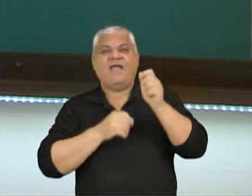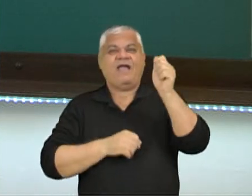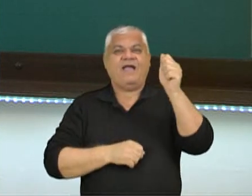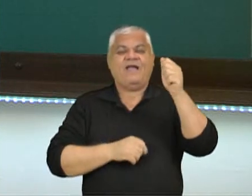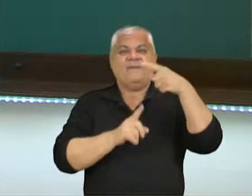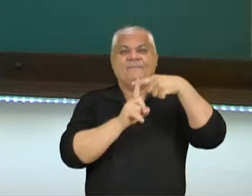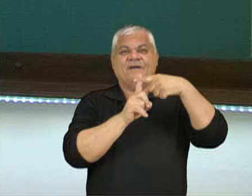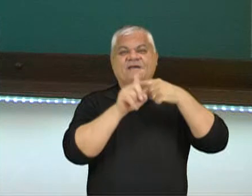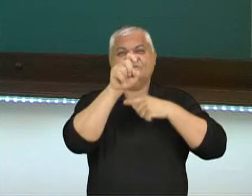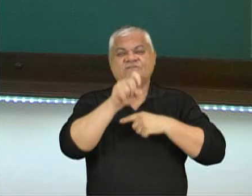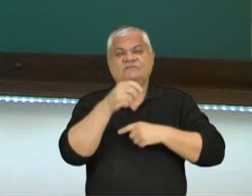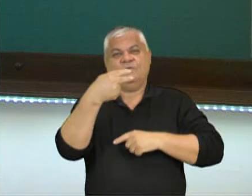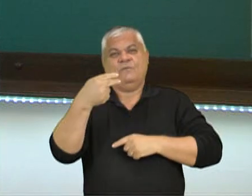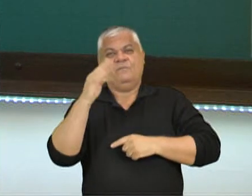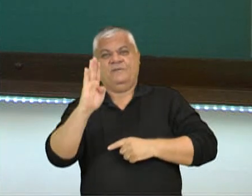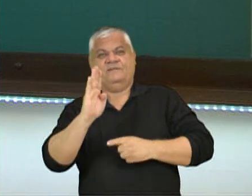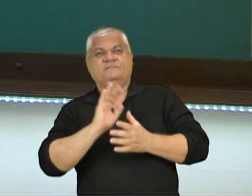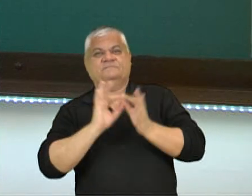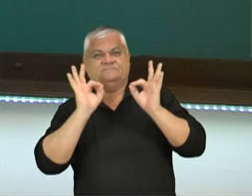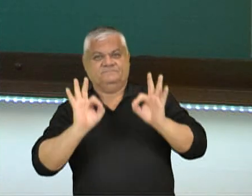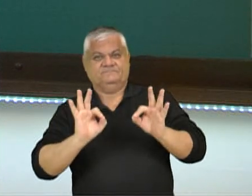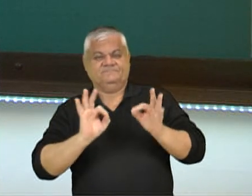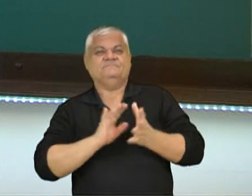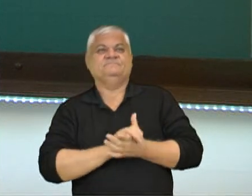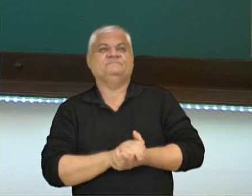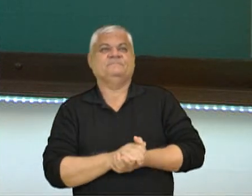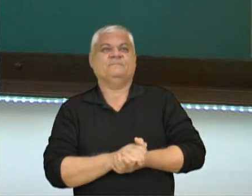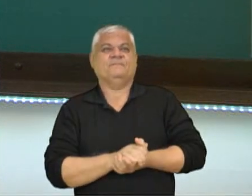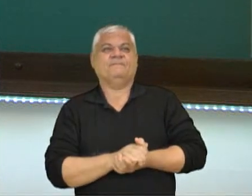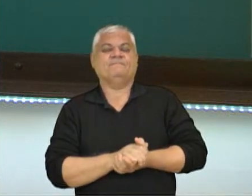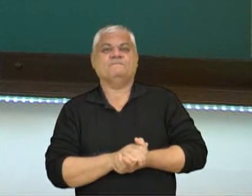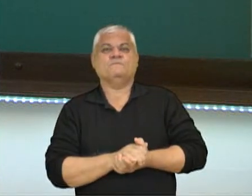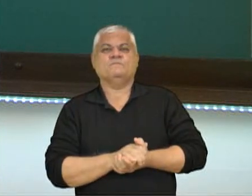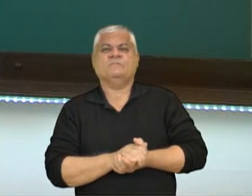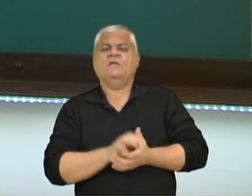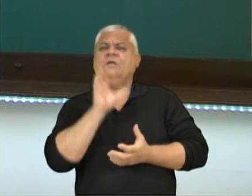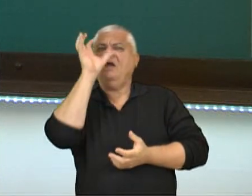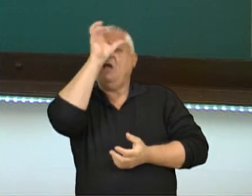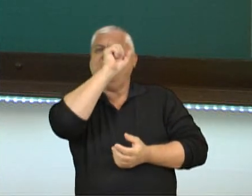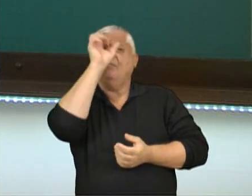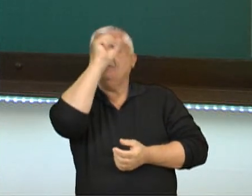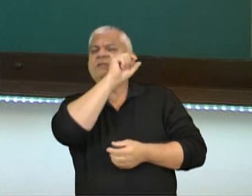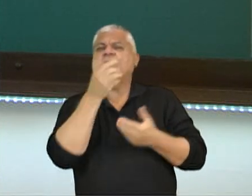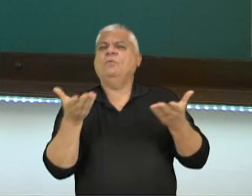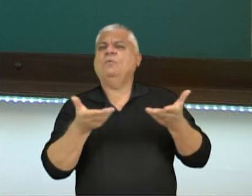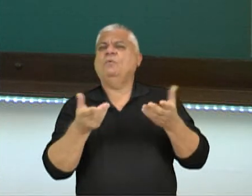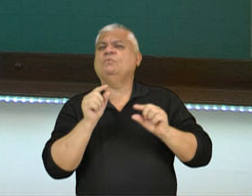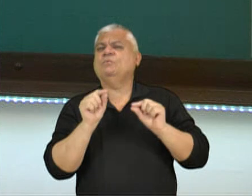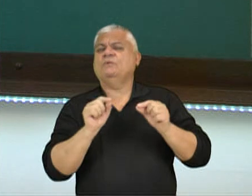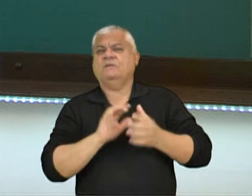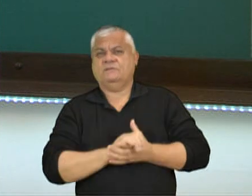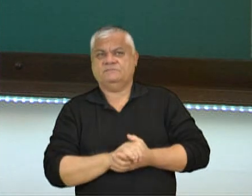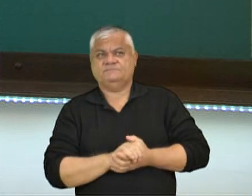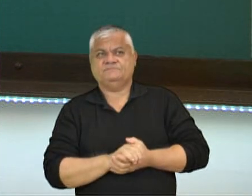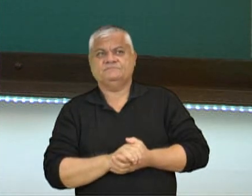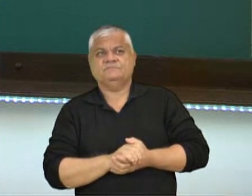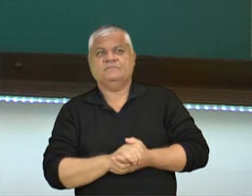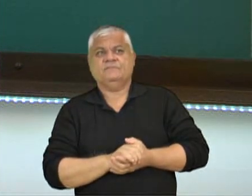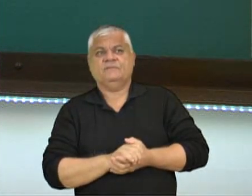x igual a B. Certo, gente? Então, assim, o que, que nós vimos na aula de hoje?